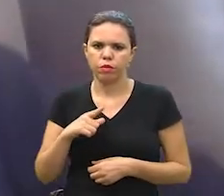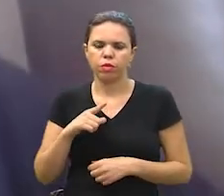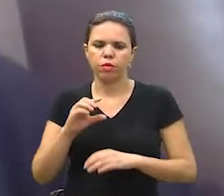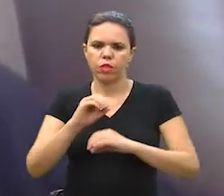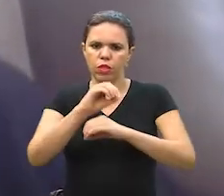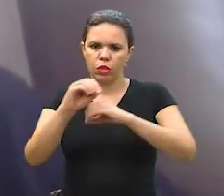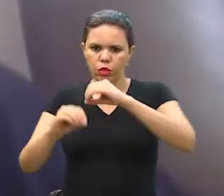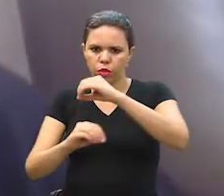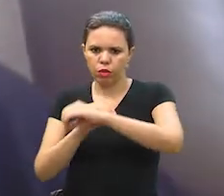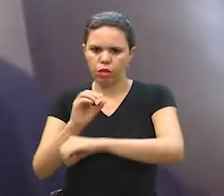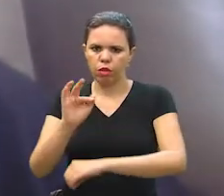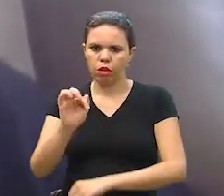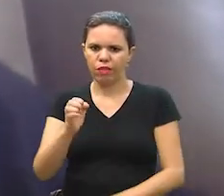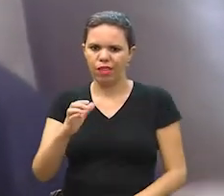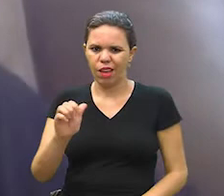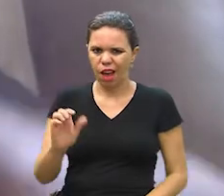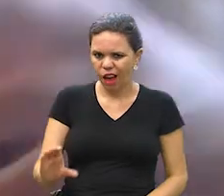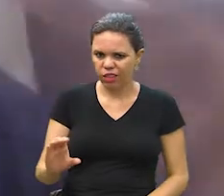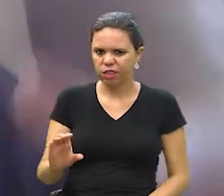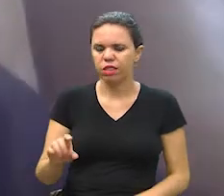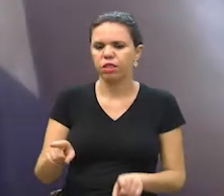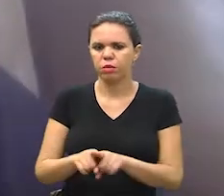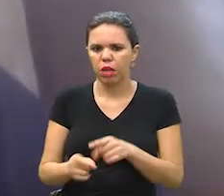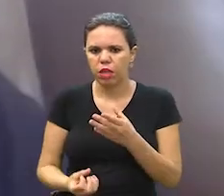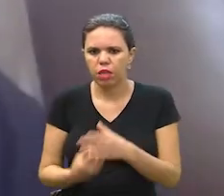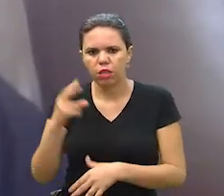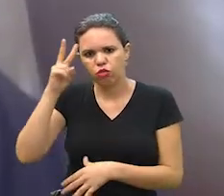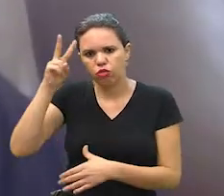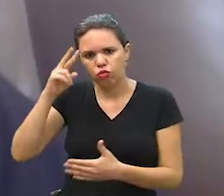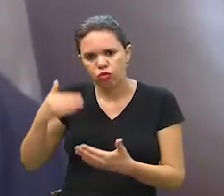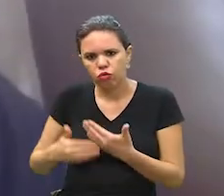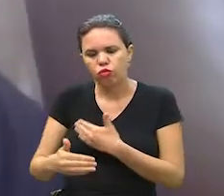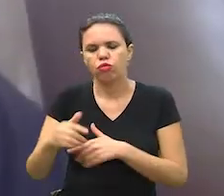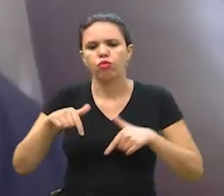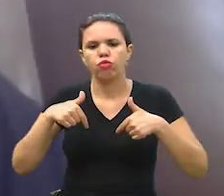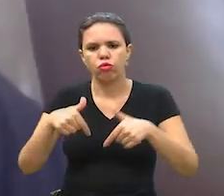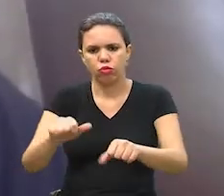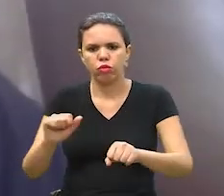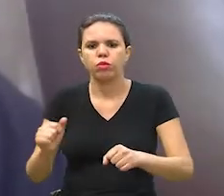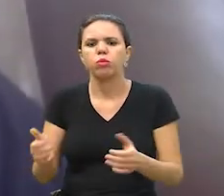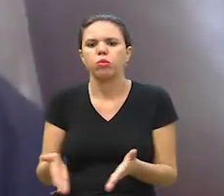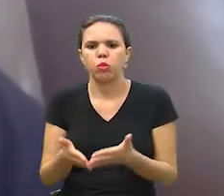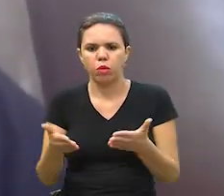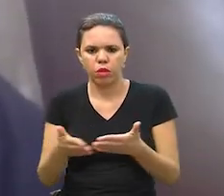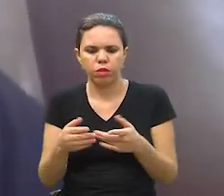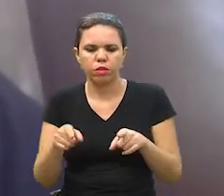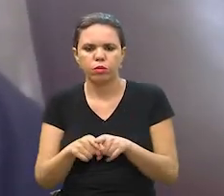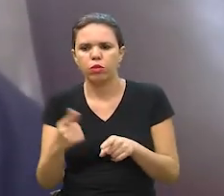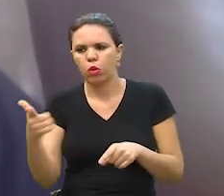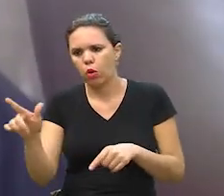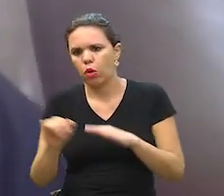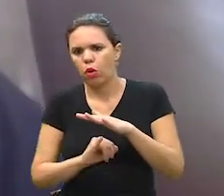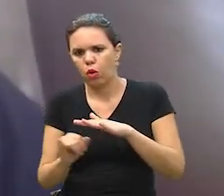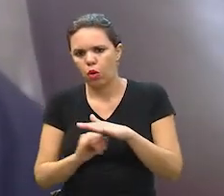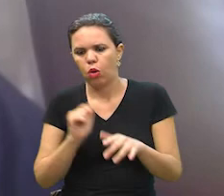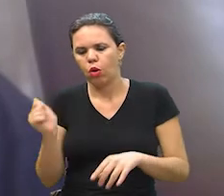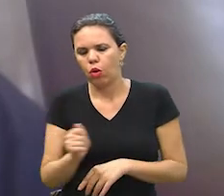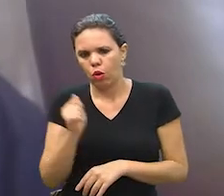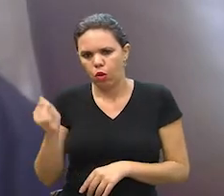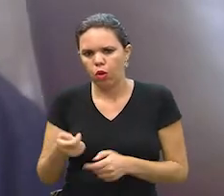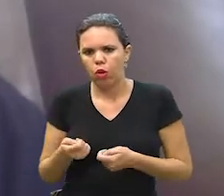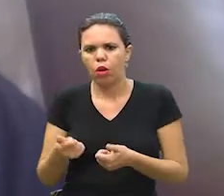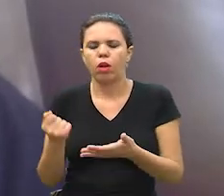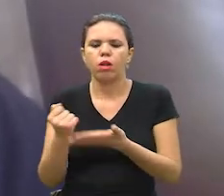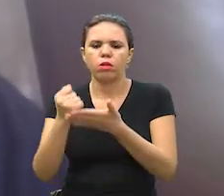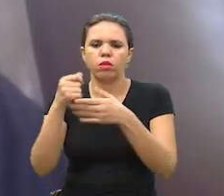FEAC, que é fundamental nessa questão, tem já uma história, né, nessa questão do enfrentamento da pobreza, tem outras associações